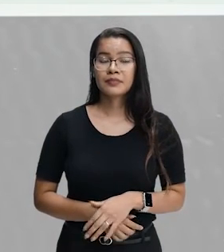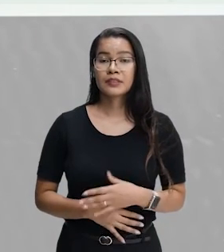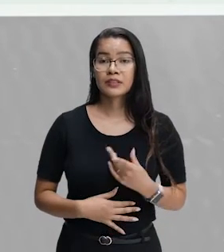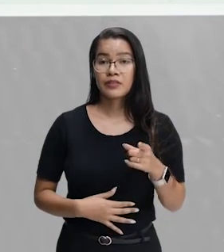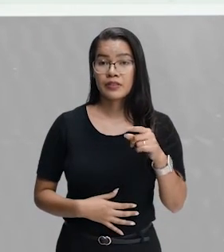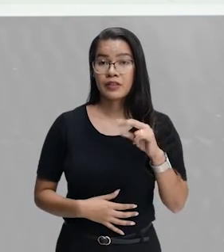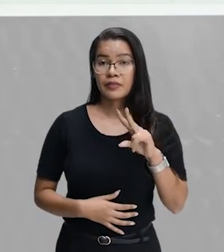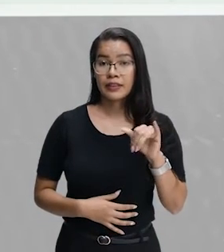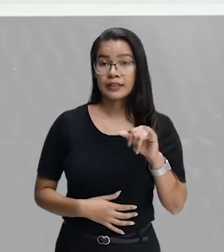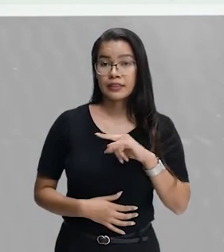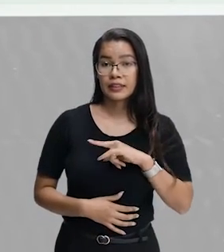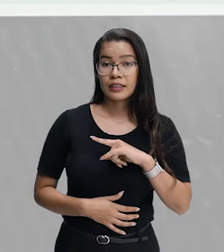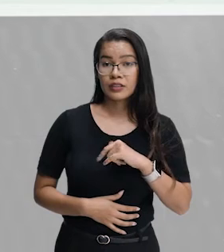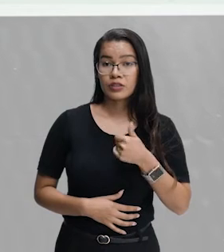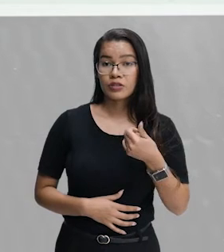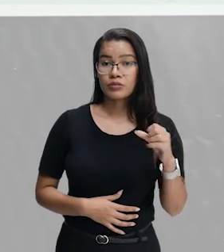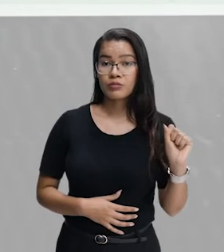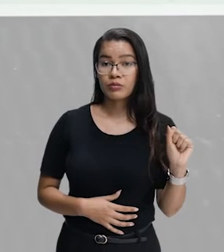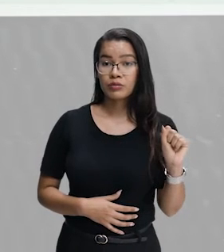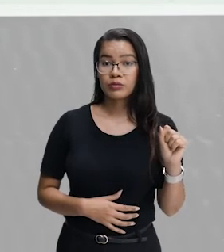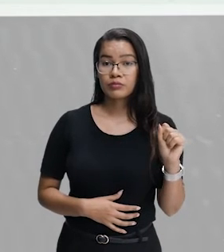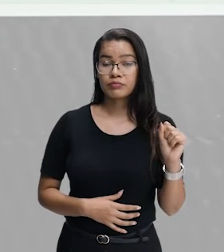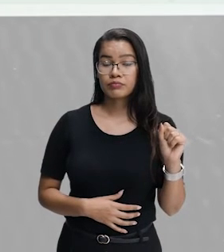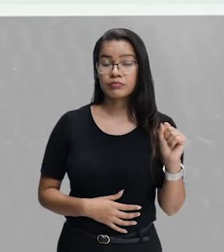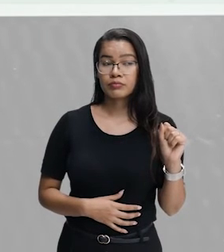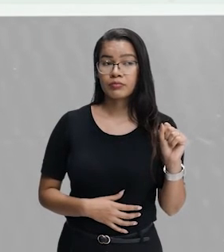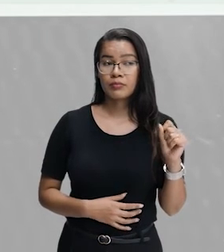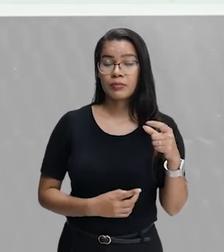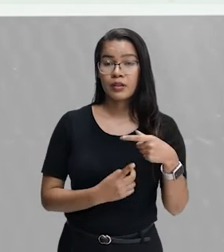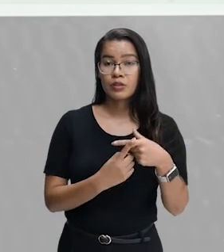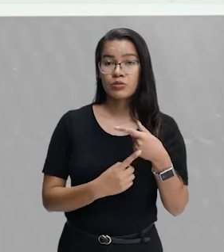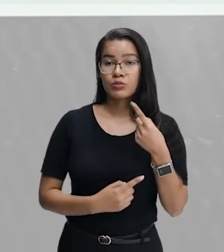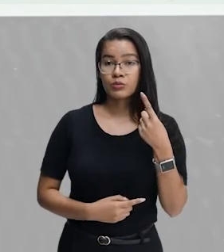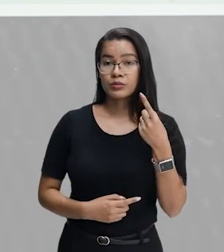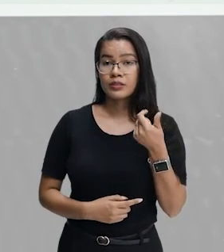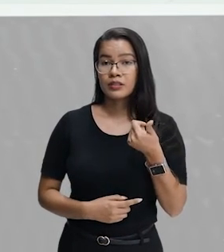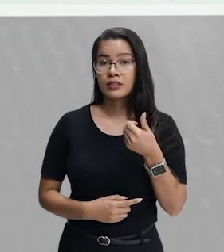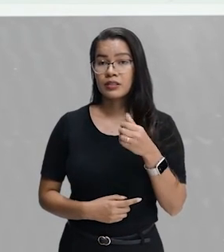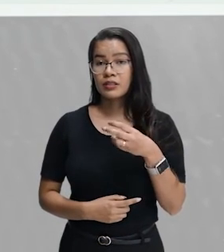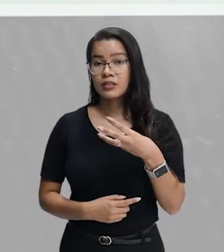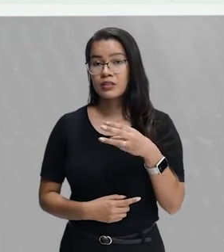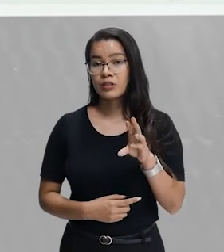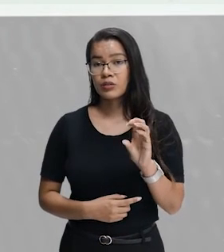Então, você vai ter aqui 18, vai 1, 138, né?